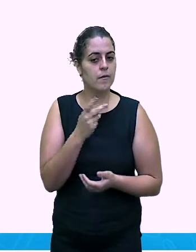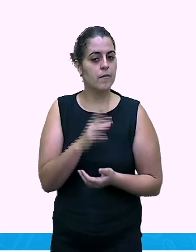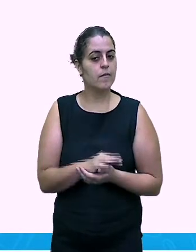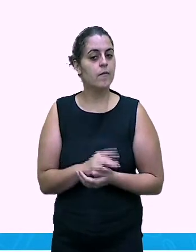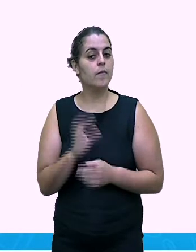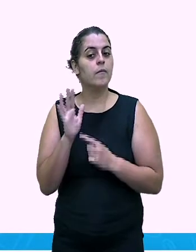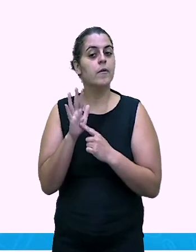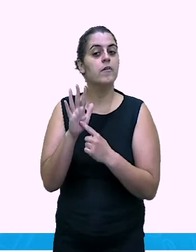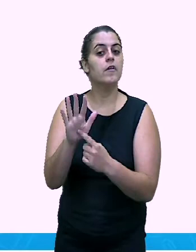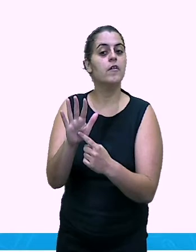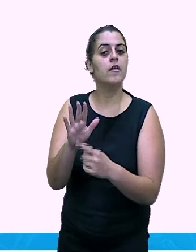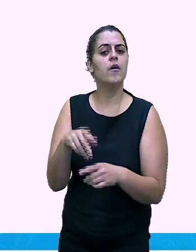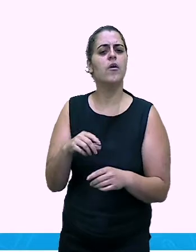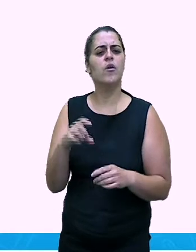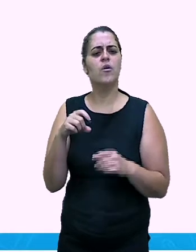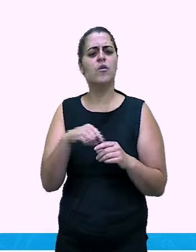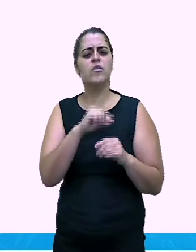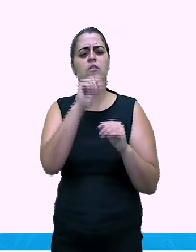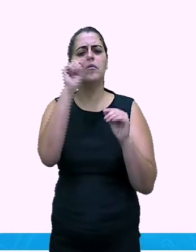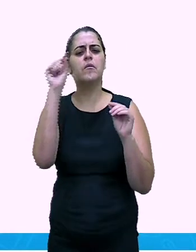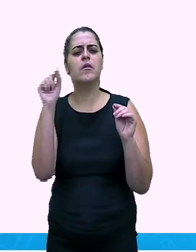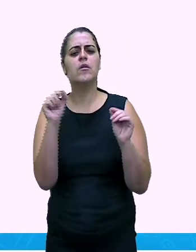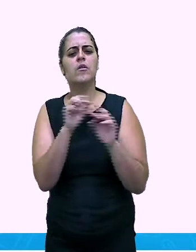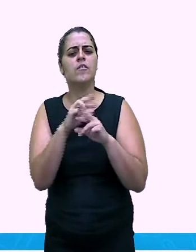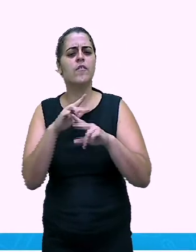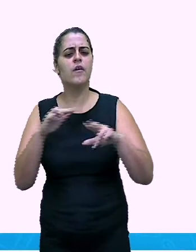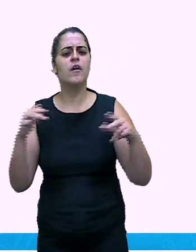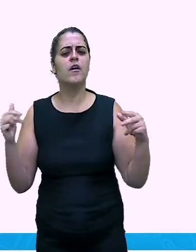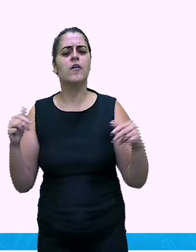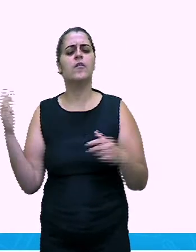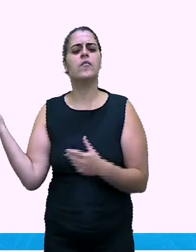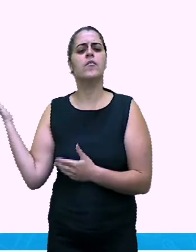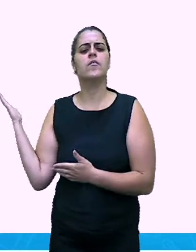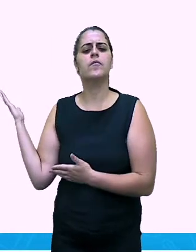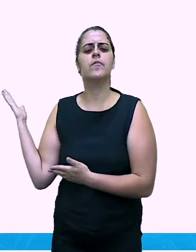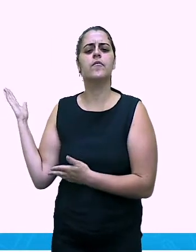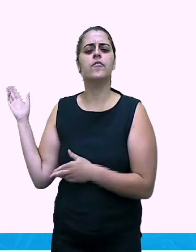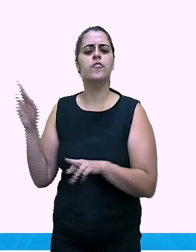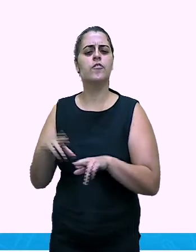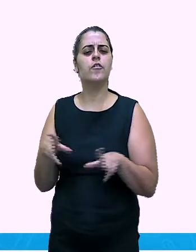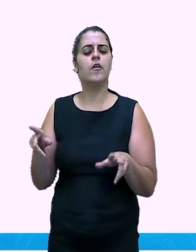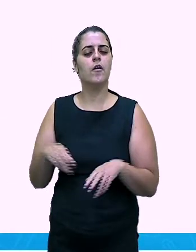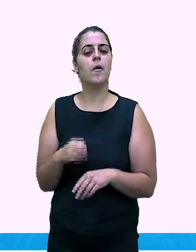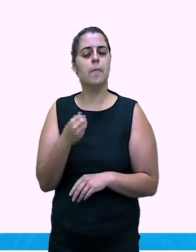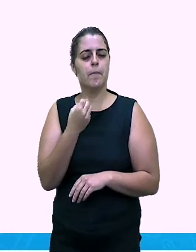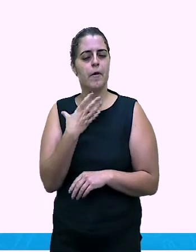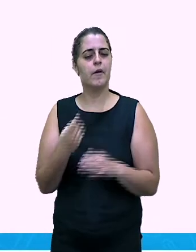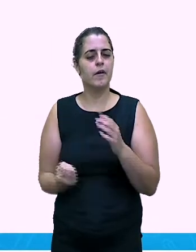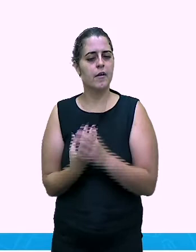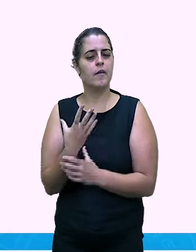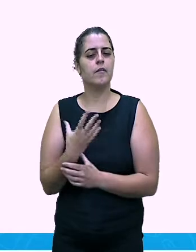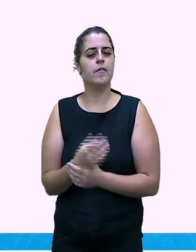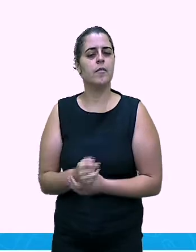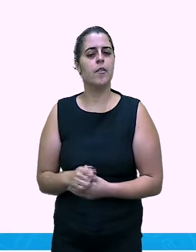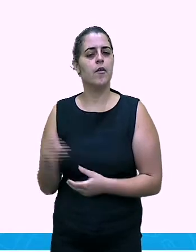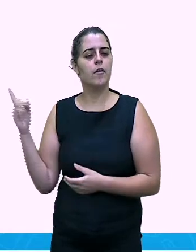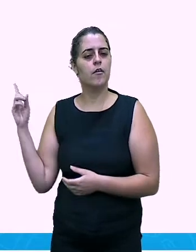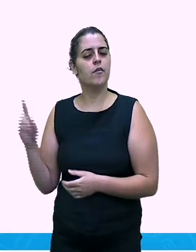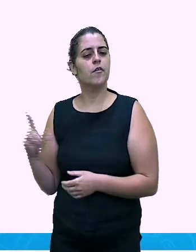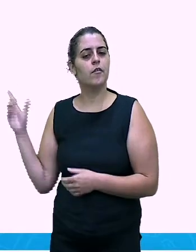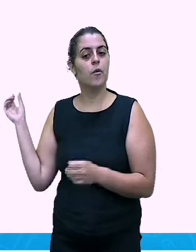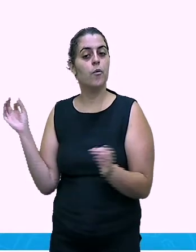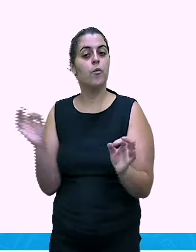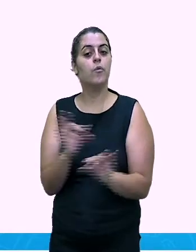tipos de balões. Os balões, na história em quadrinho, eles são bem elaborados. Nós temos o